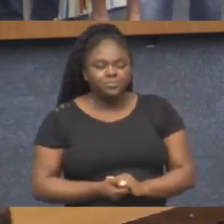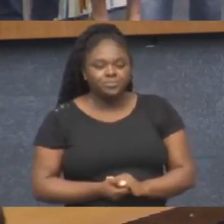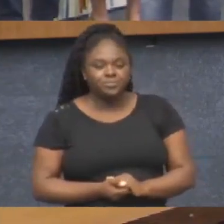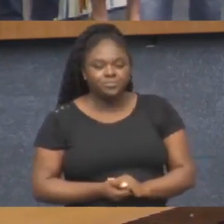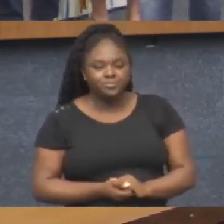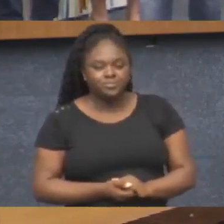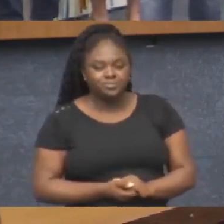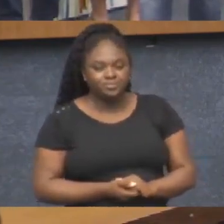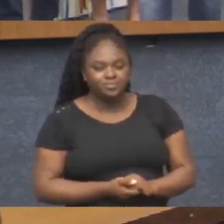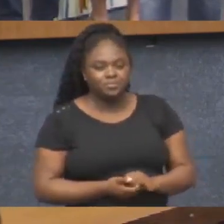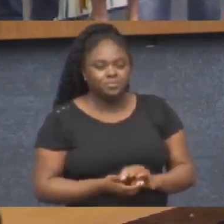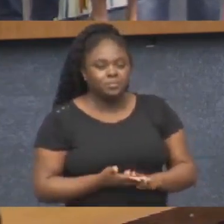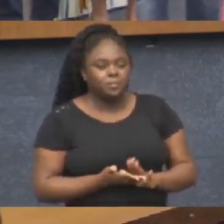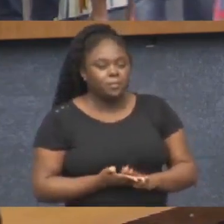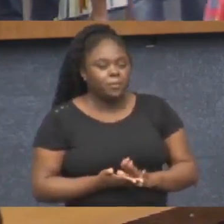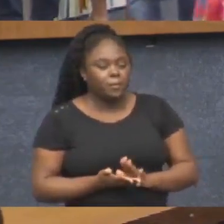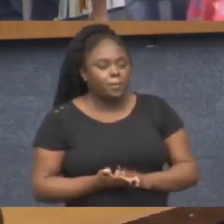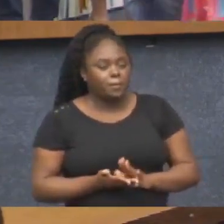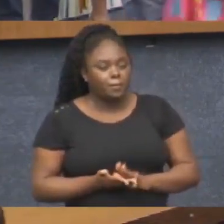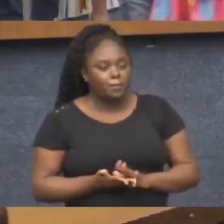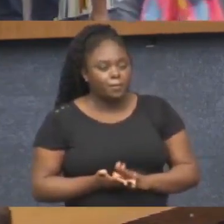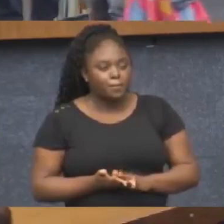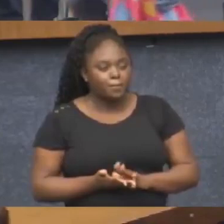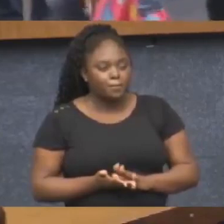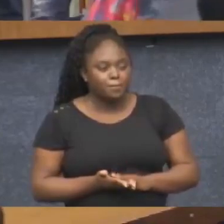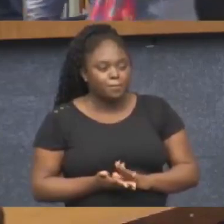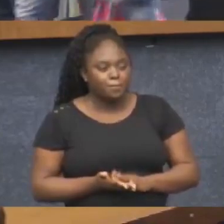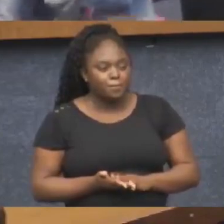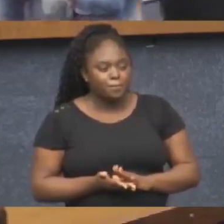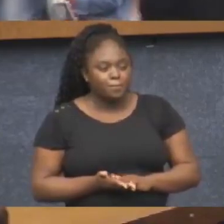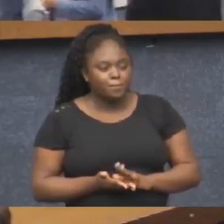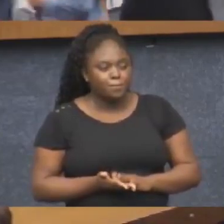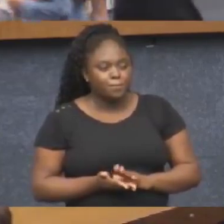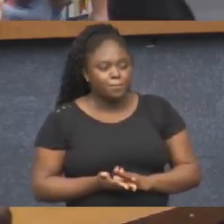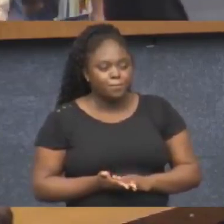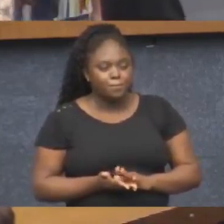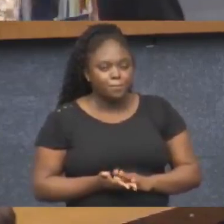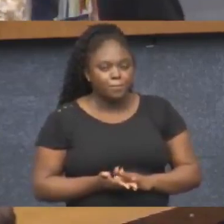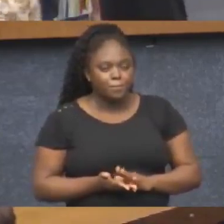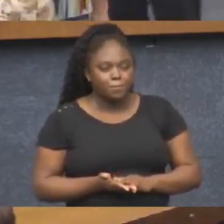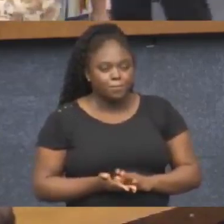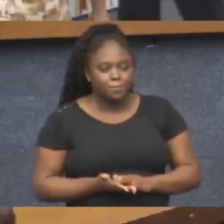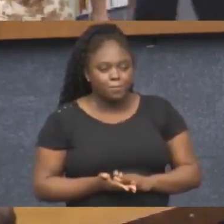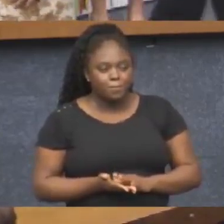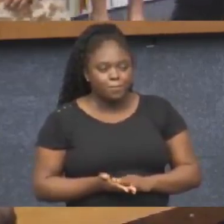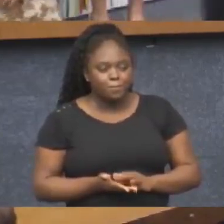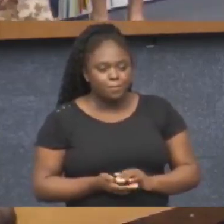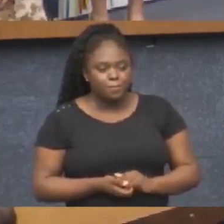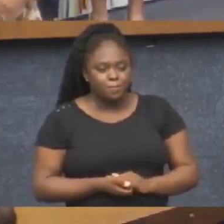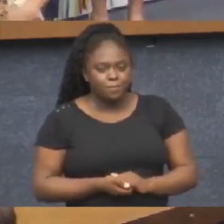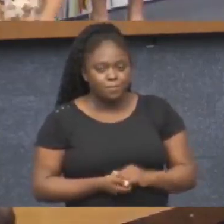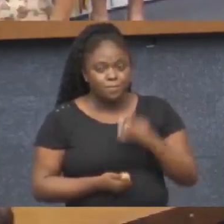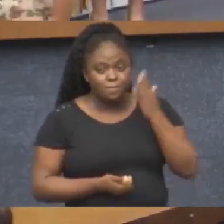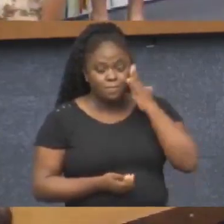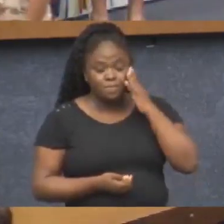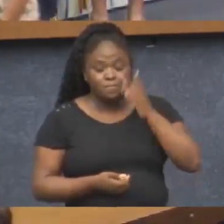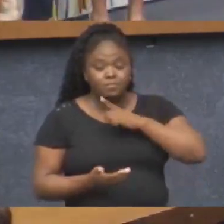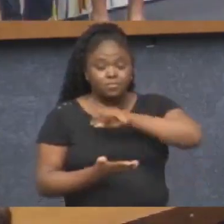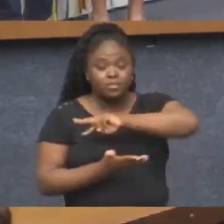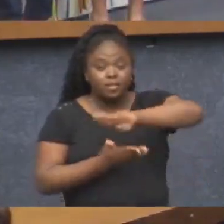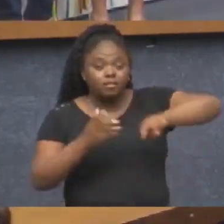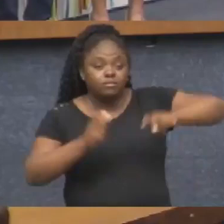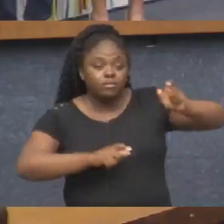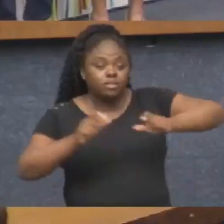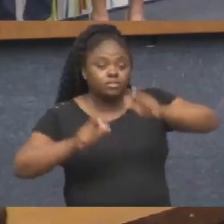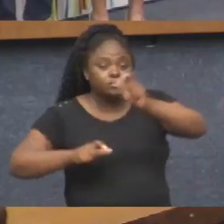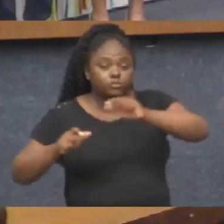é, obrigada. Obrigada, senhora. Gente, agora nós vamos chamar então todo mundo. Eu sei que tem várias pessoas aqui que a gente podia